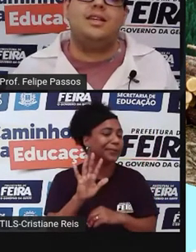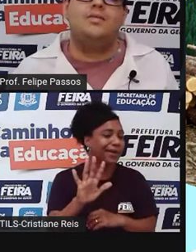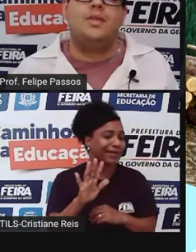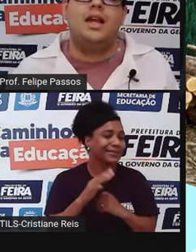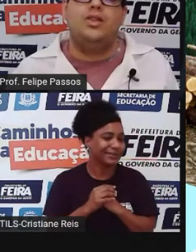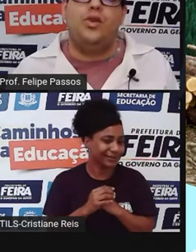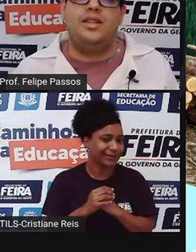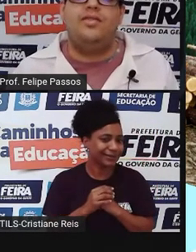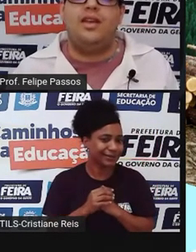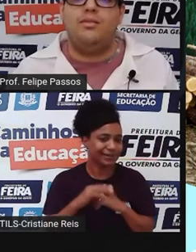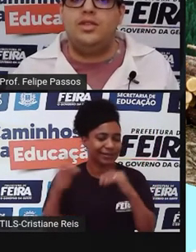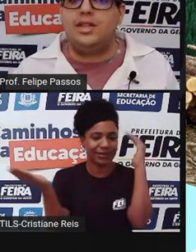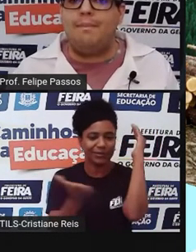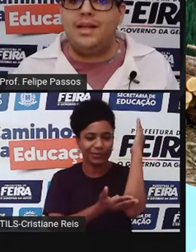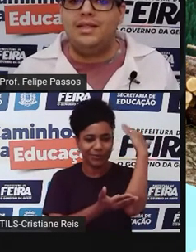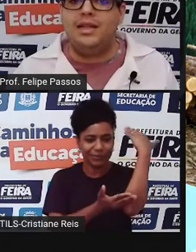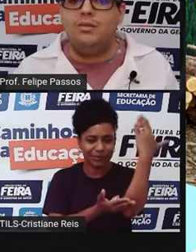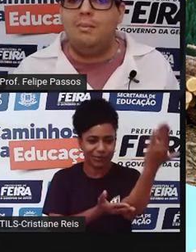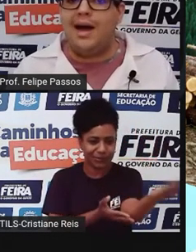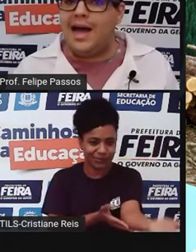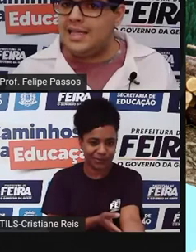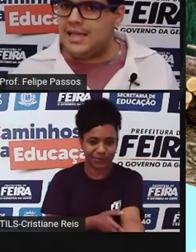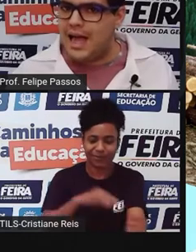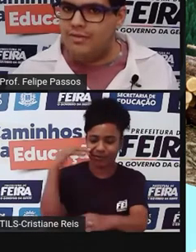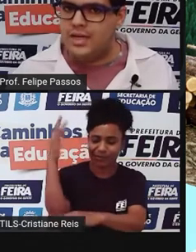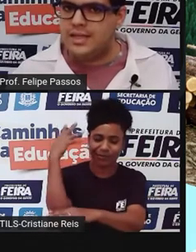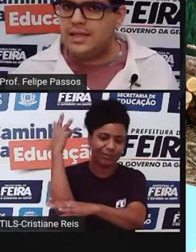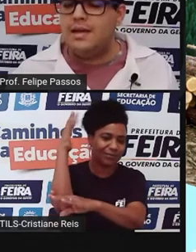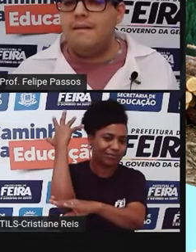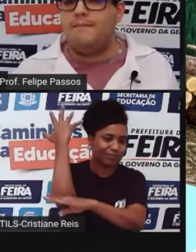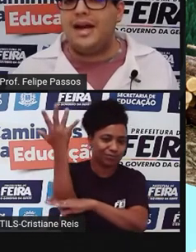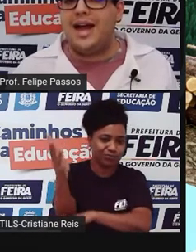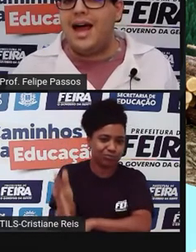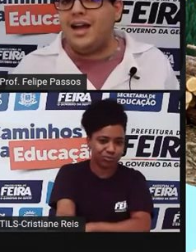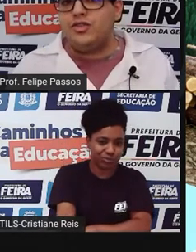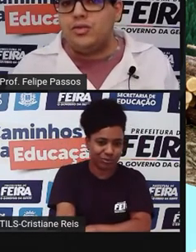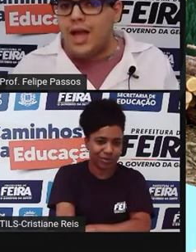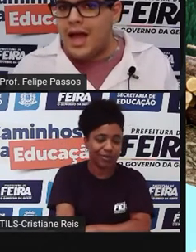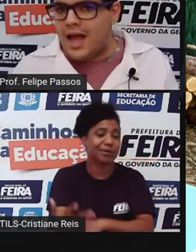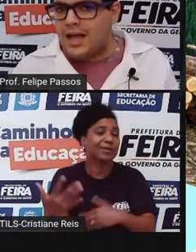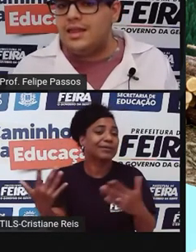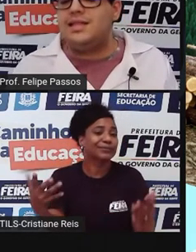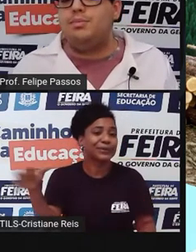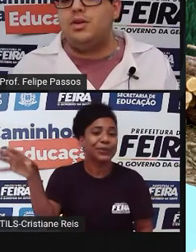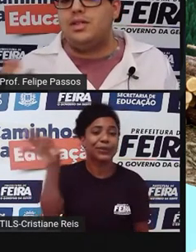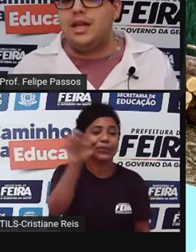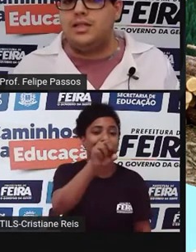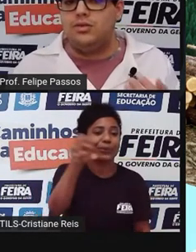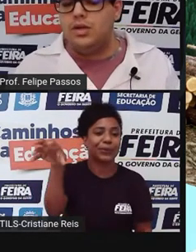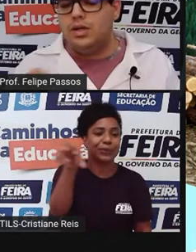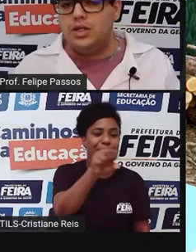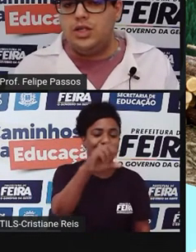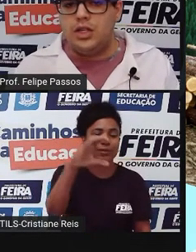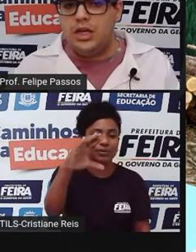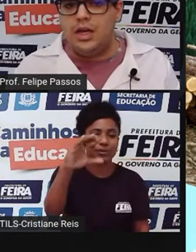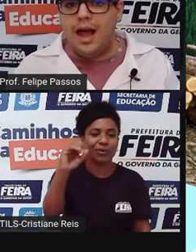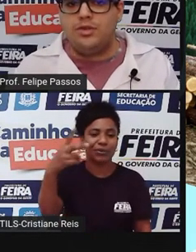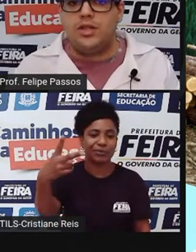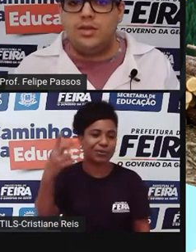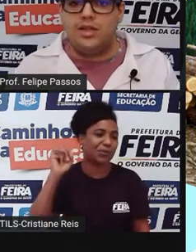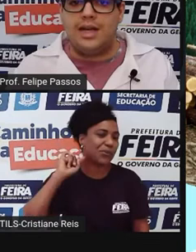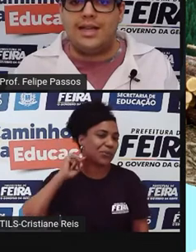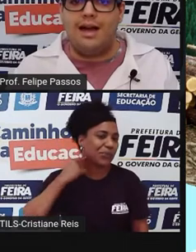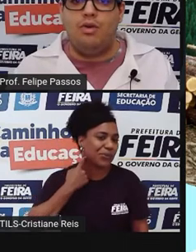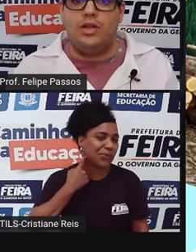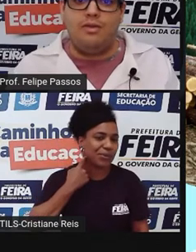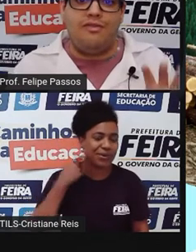estar fazendo. Nós deveríamos estar plantando mais árvores para ajudar nesse processo de